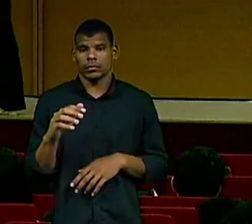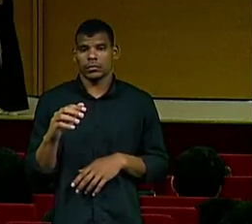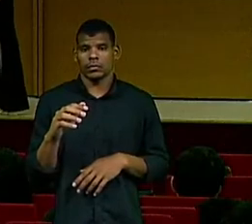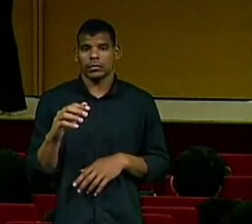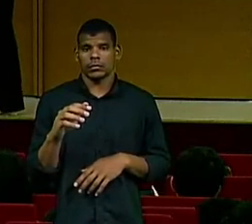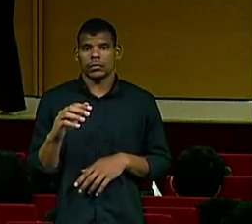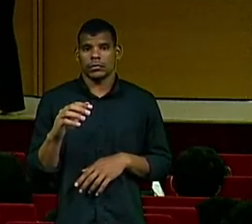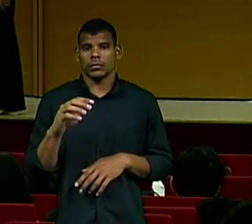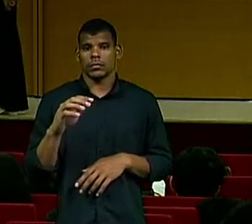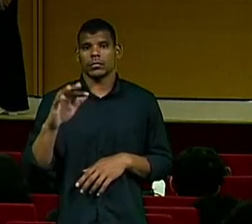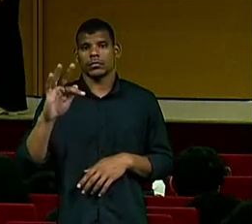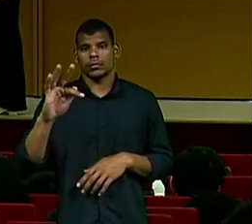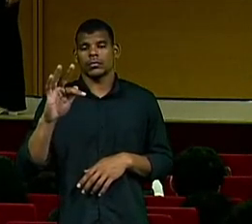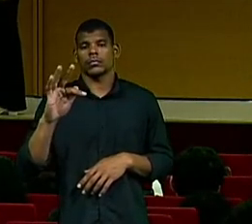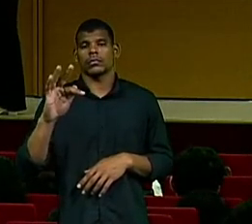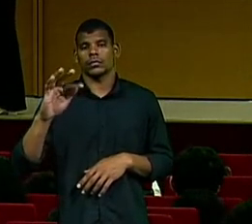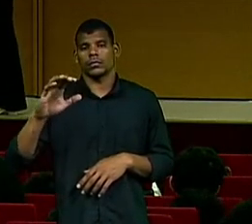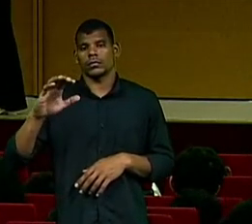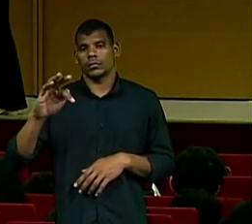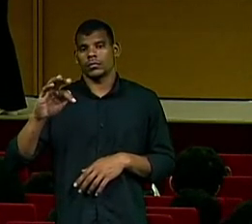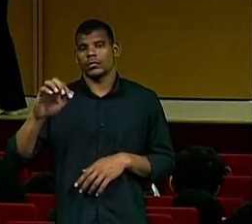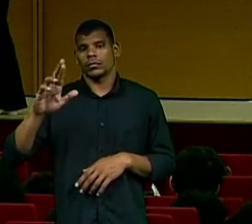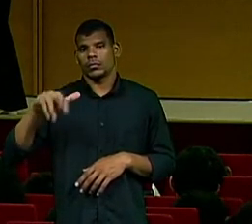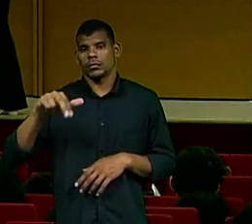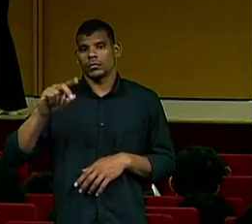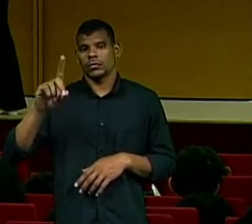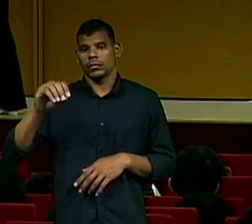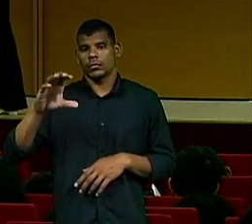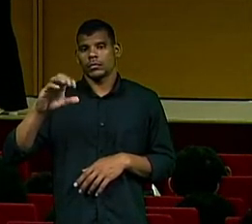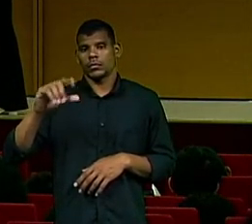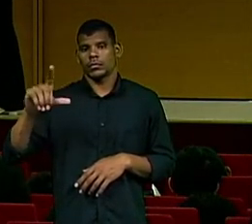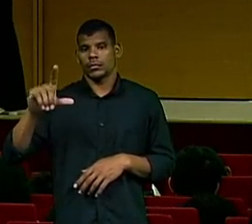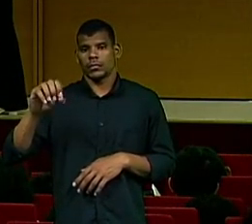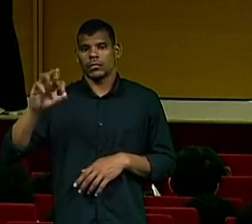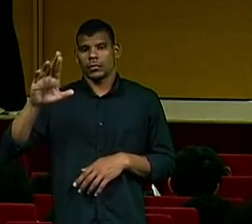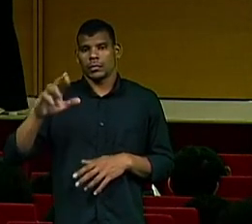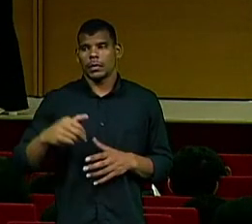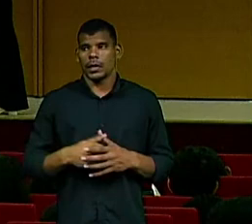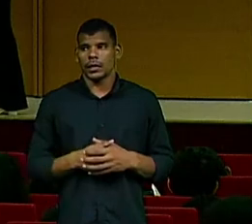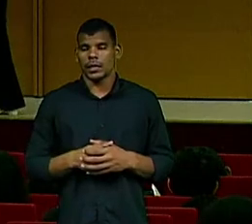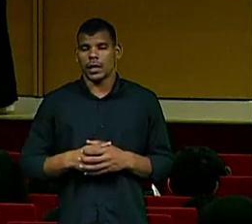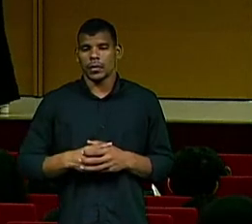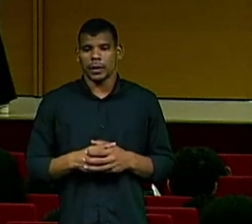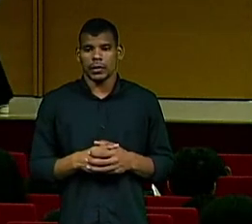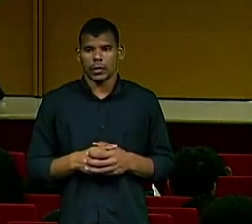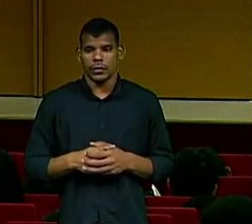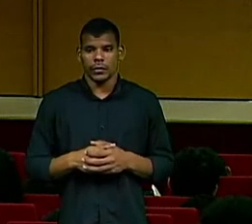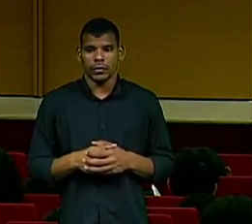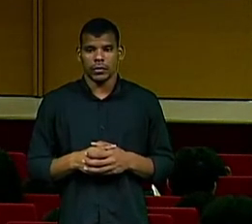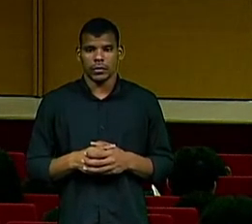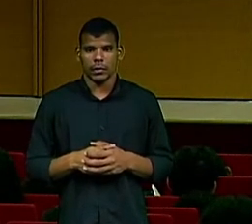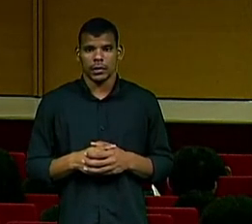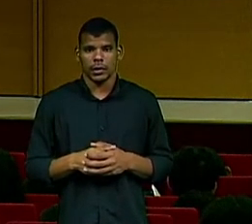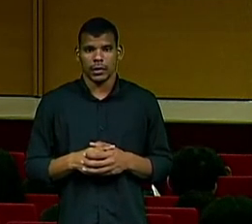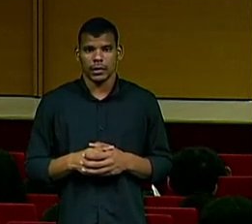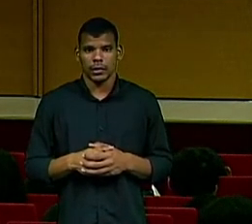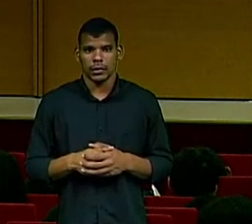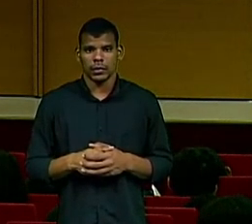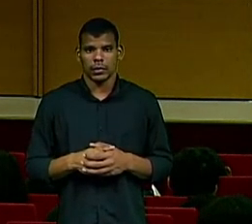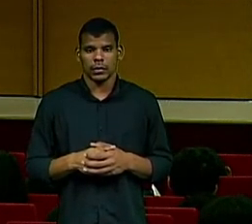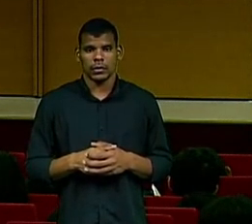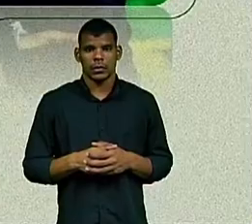Fernando Collor de Melo Tá certo Professor o que que vai acontecer no governo dele